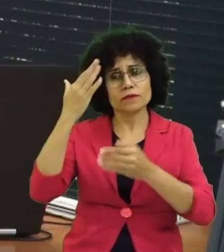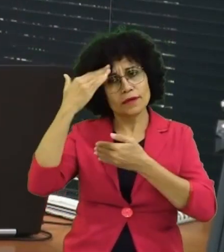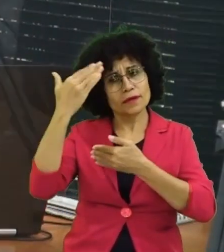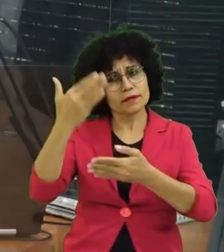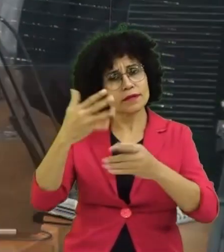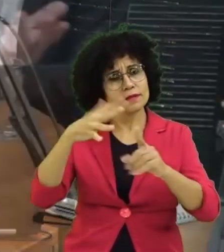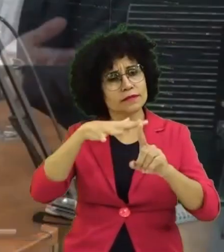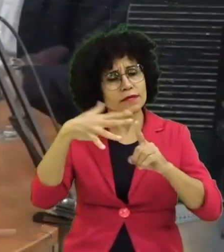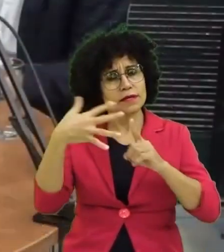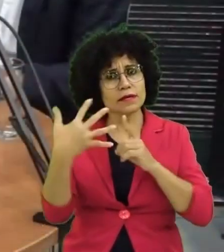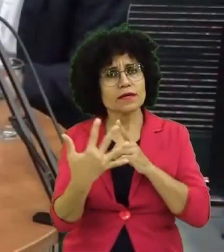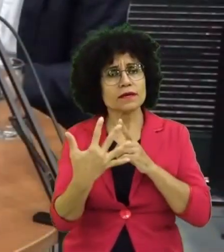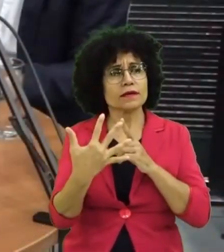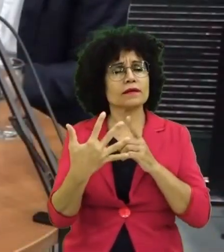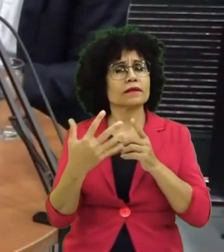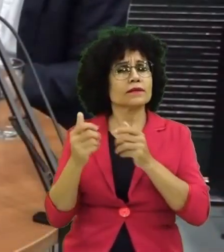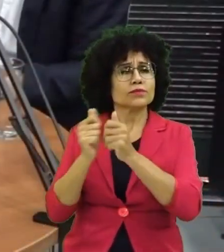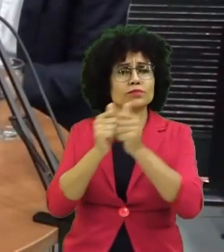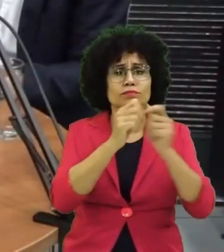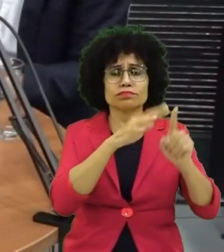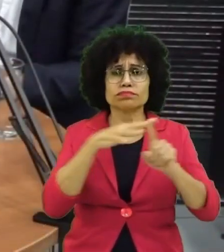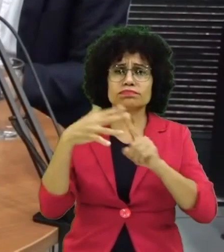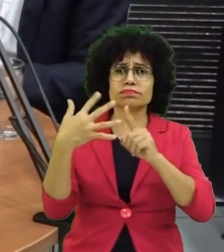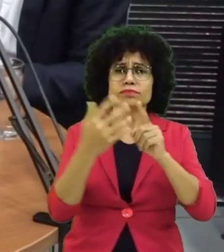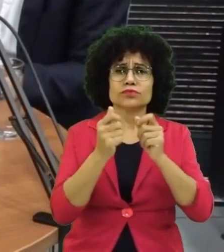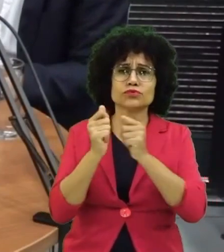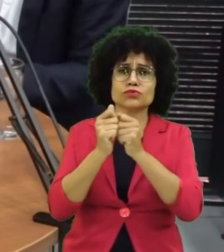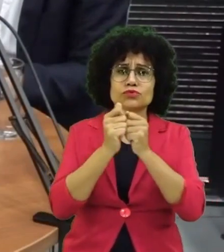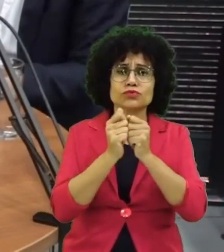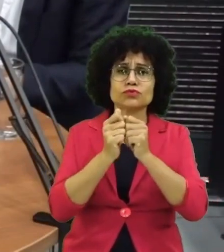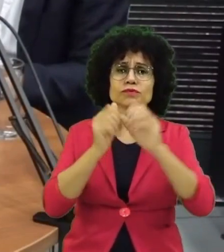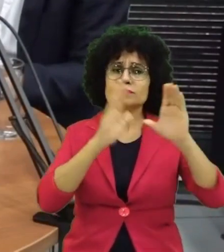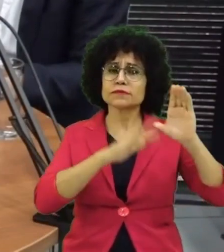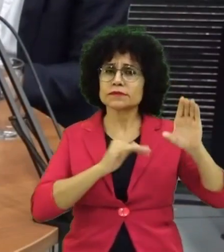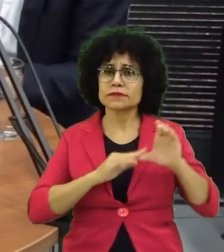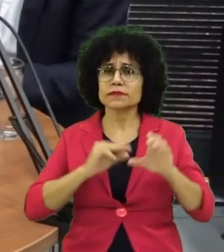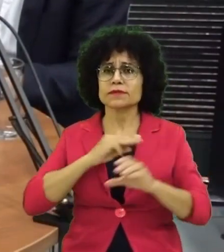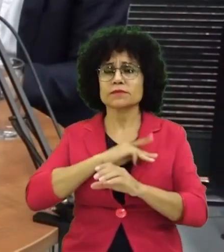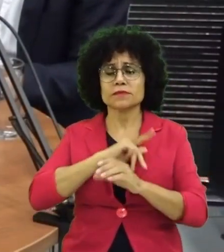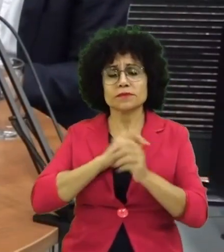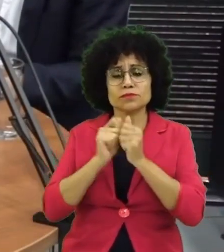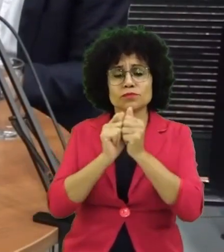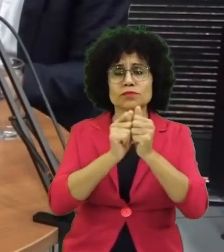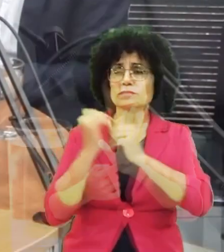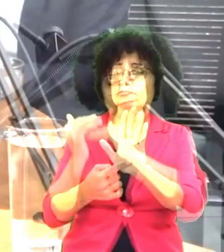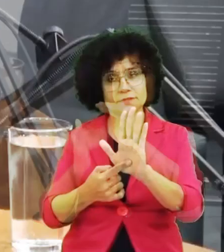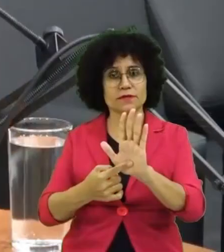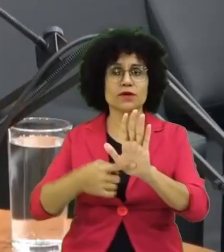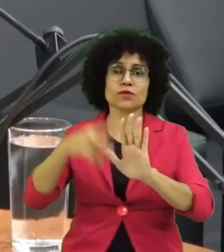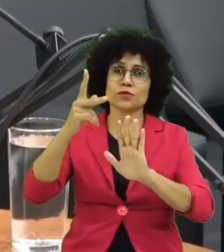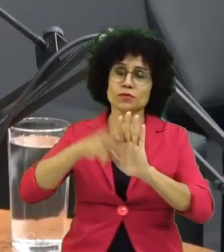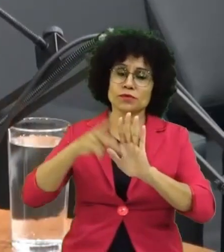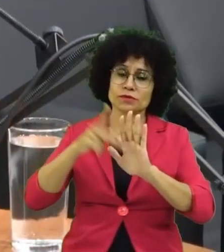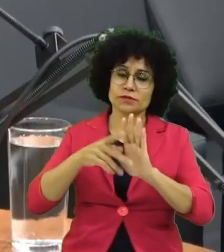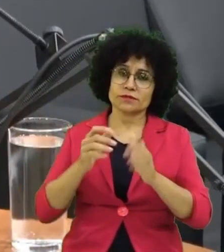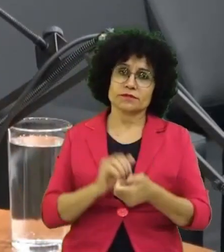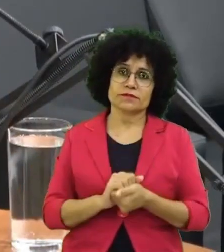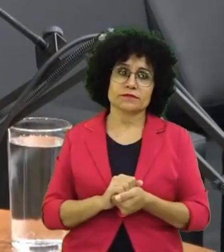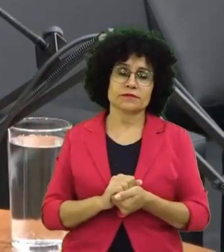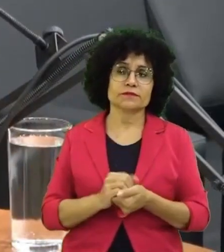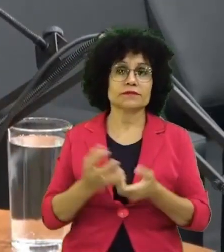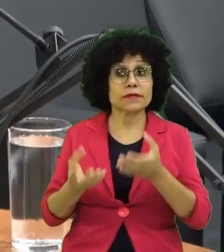a sociedade acompanhar, né, tudo isso através aí dos canais do Ministério Público, poder acompanhar o desenvolvimento desse projeto. É claro que ainda a gente